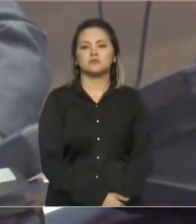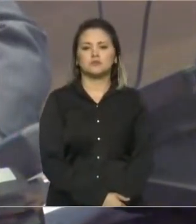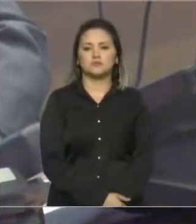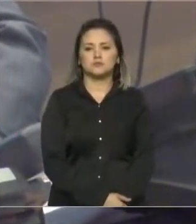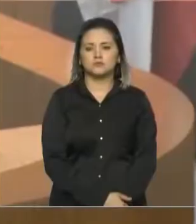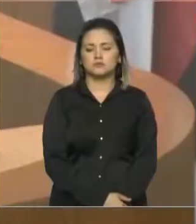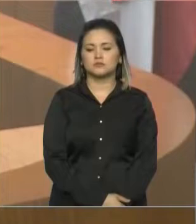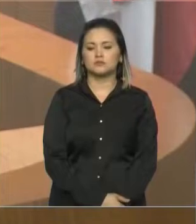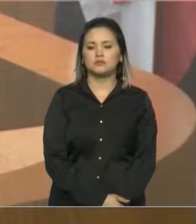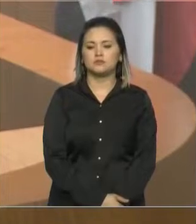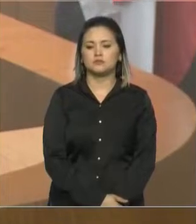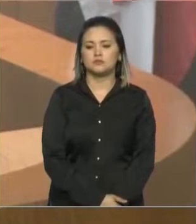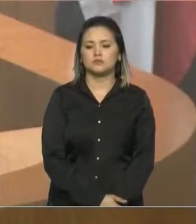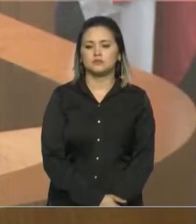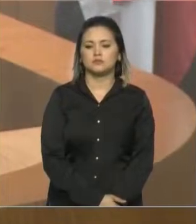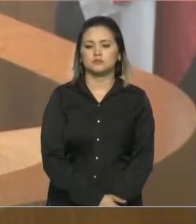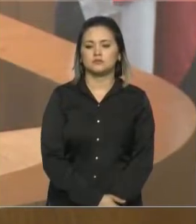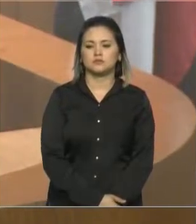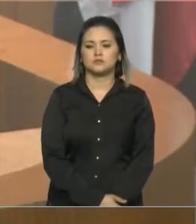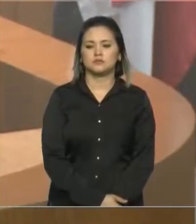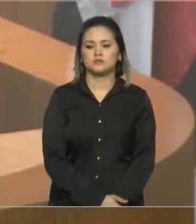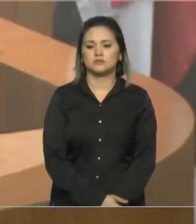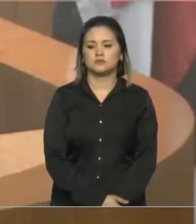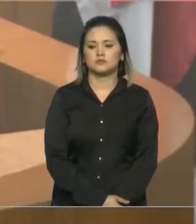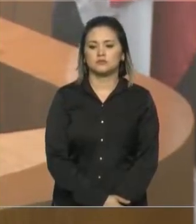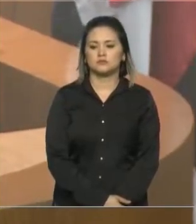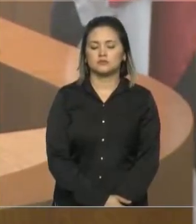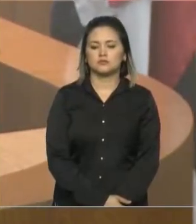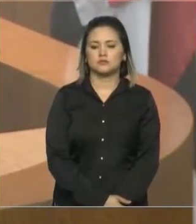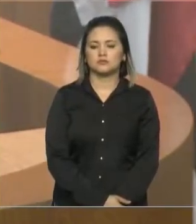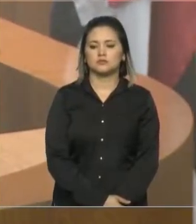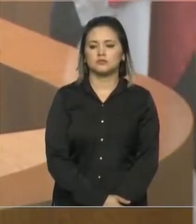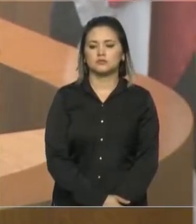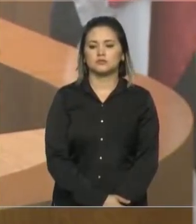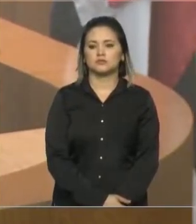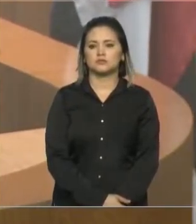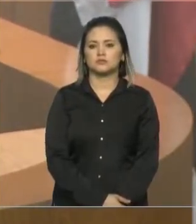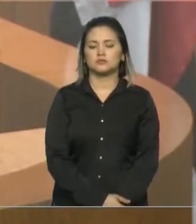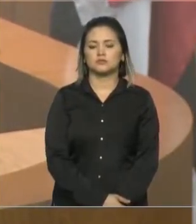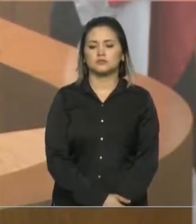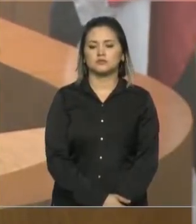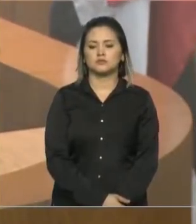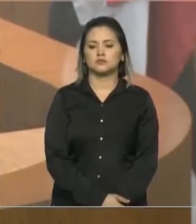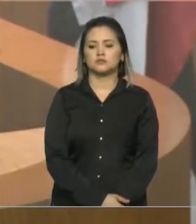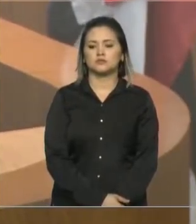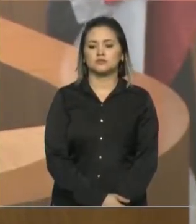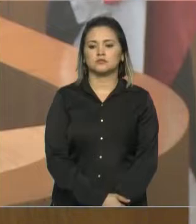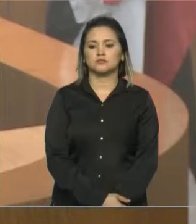Senhor presidente, então, pela ordem, se puder o deputado Vinícius Louro também se inscrever.